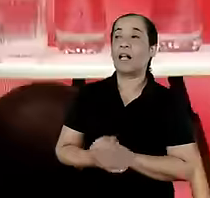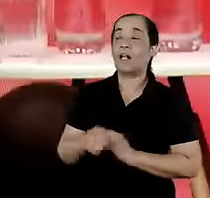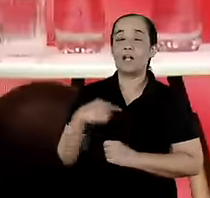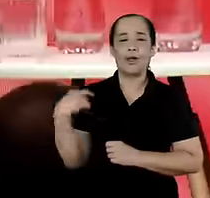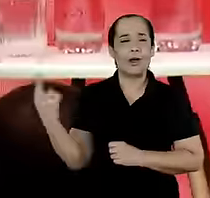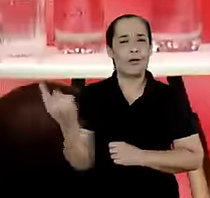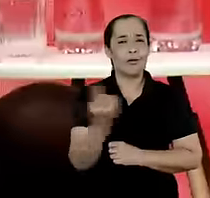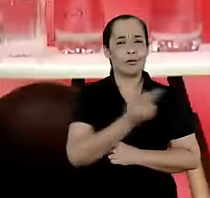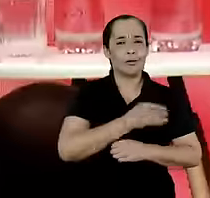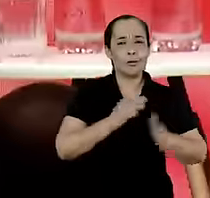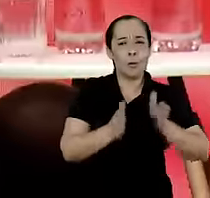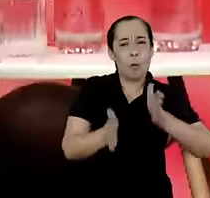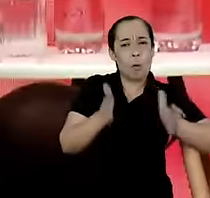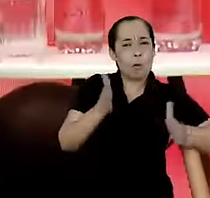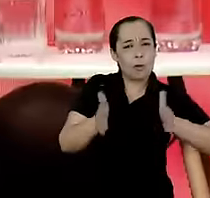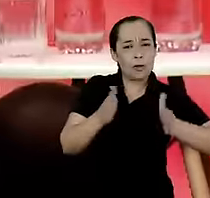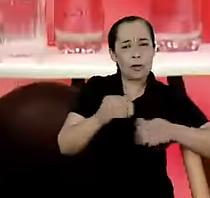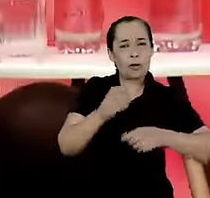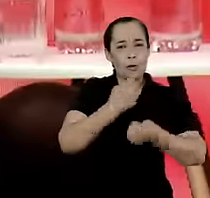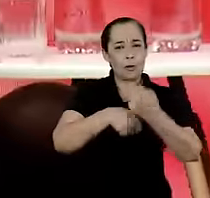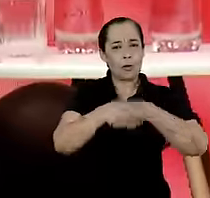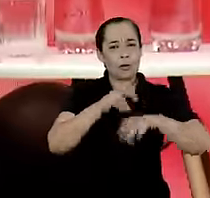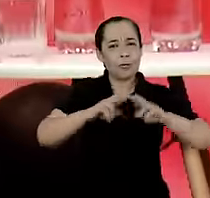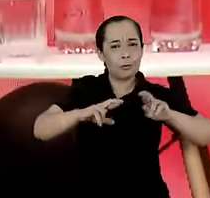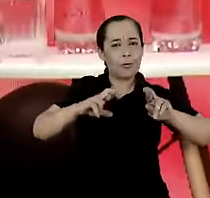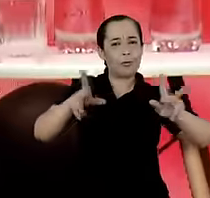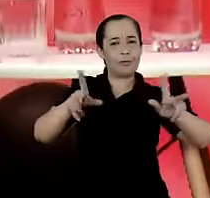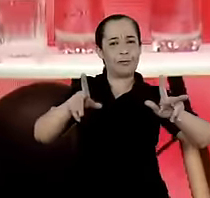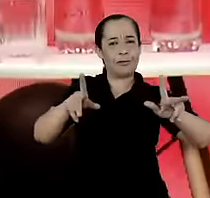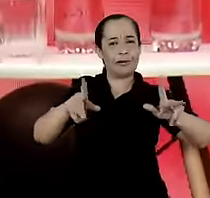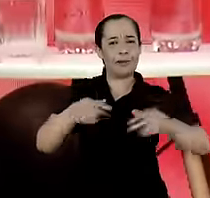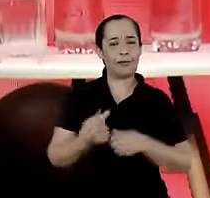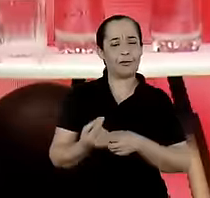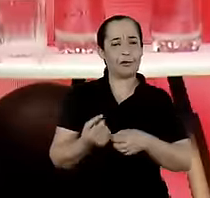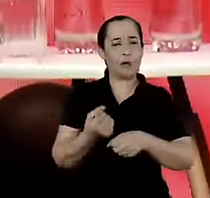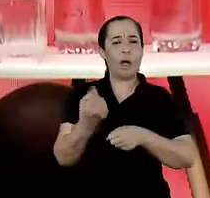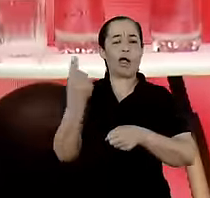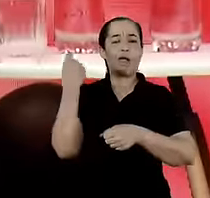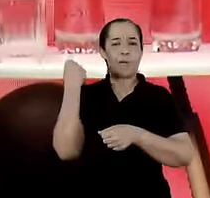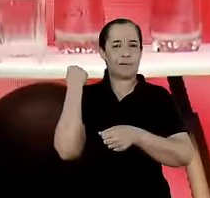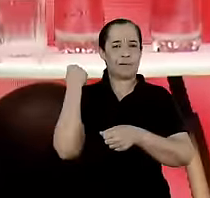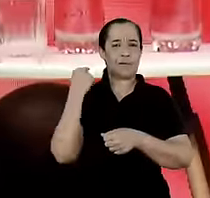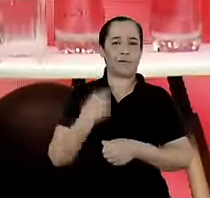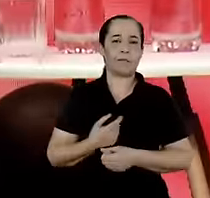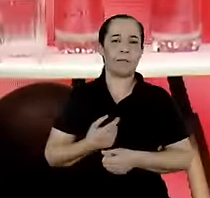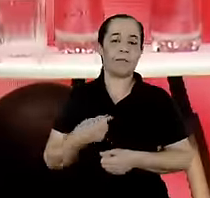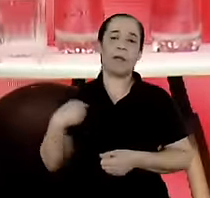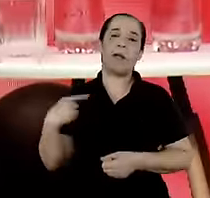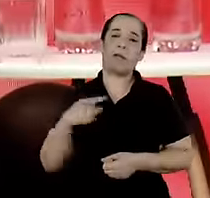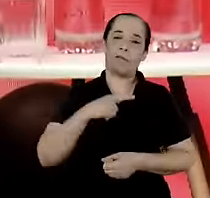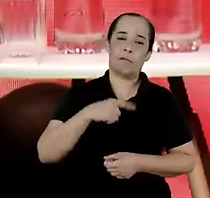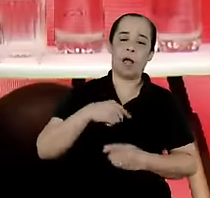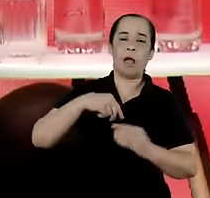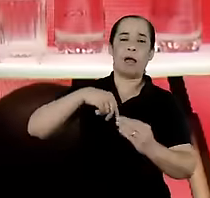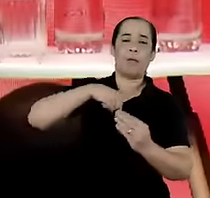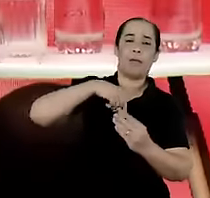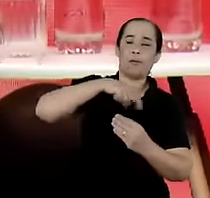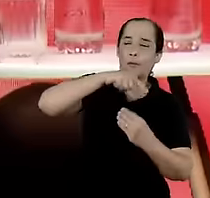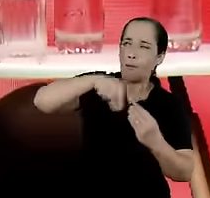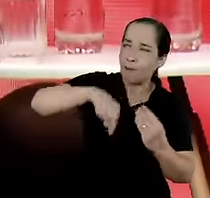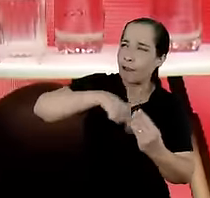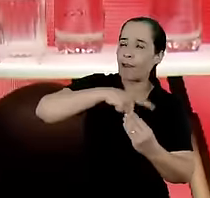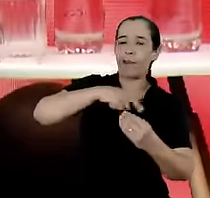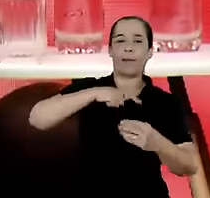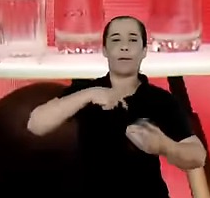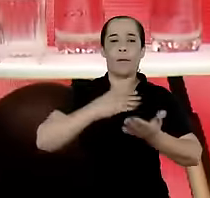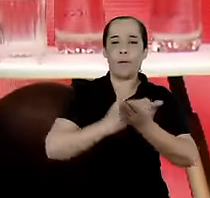ciclo econômico muito diferente do usual usualmente você tem né Você tem um ciclo econômico super pujante começa